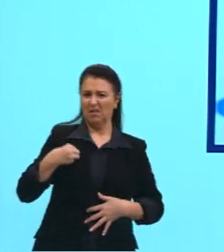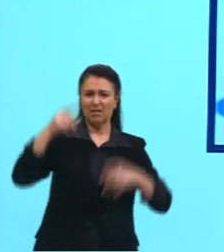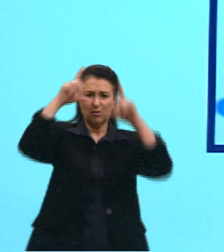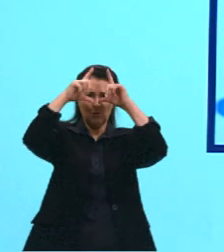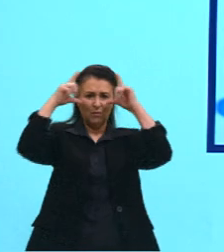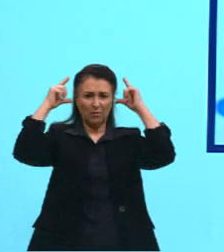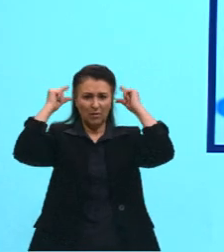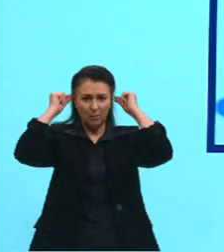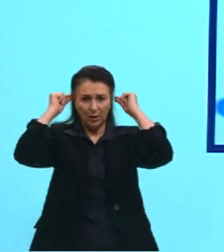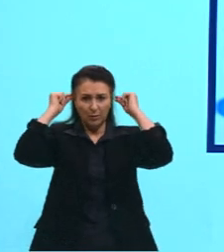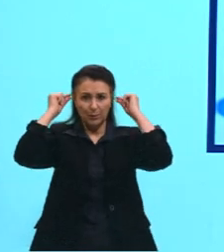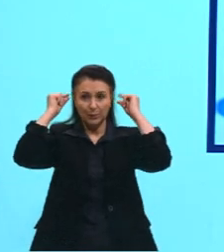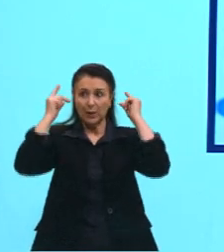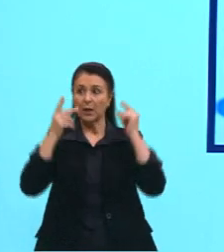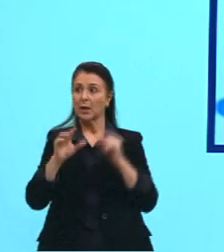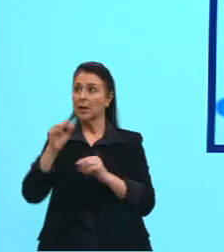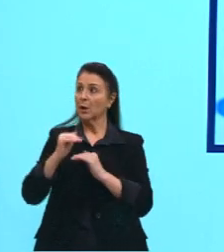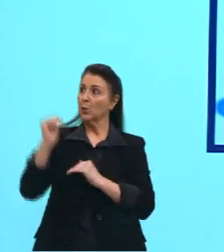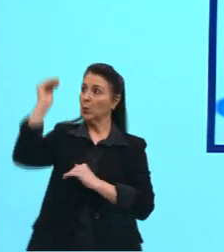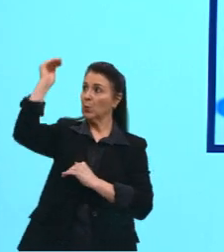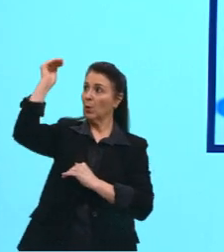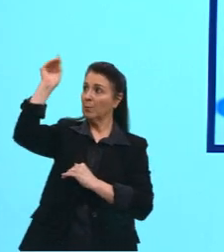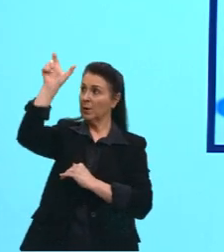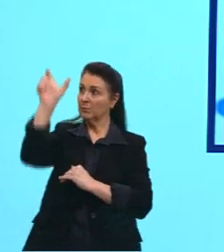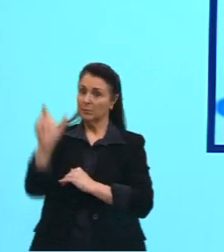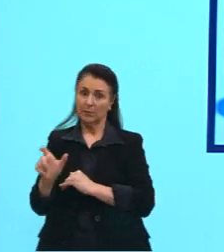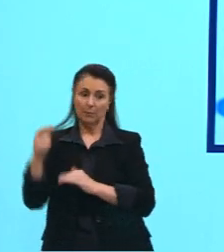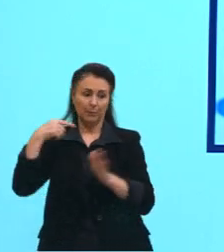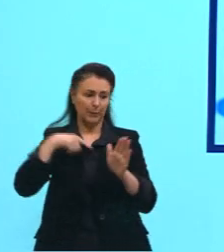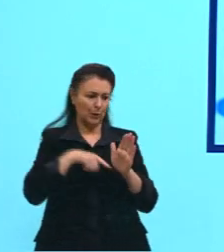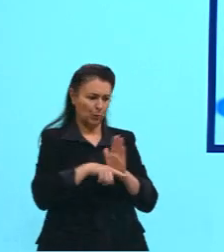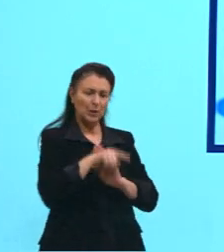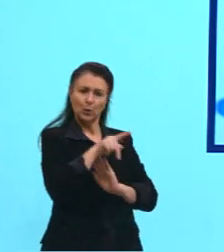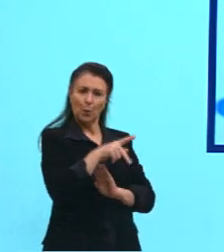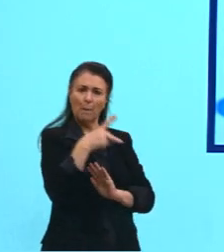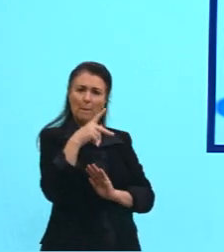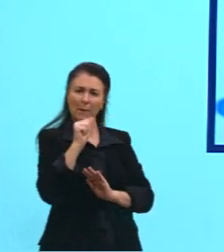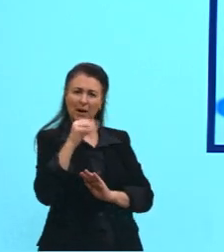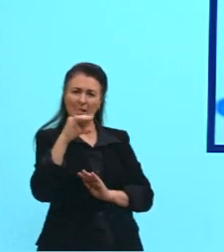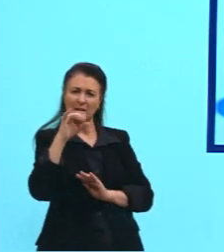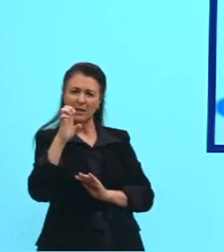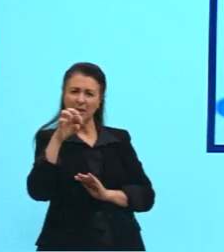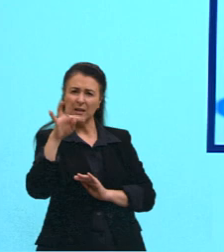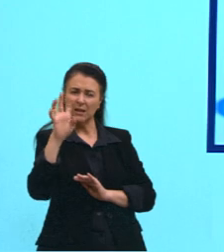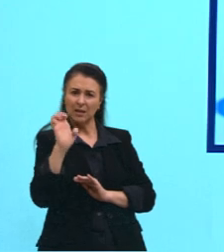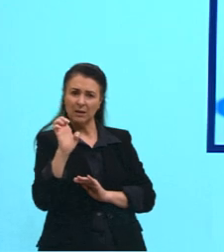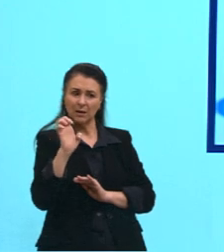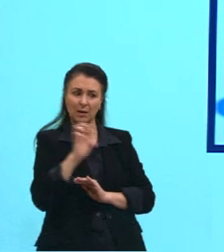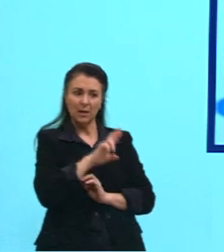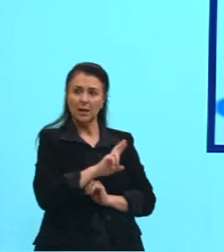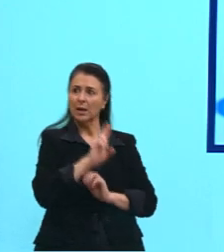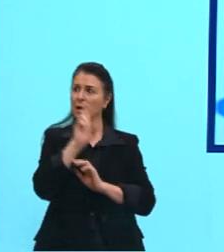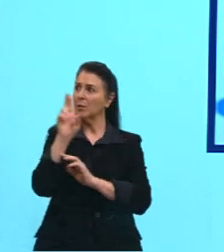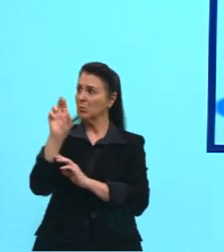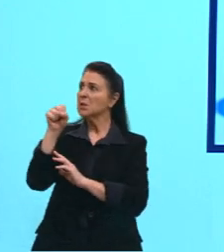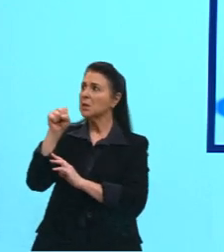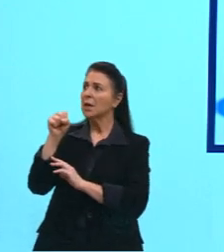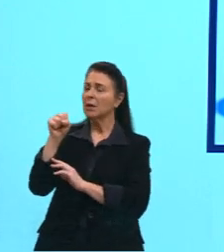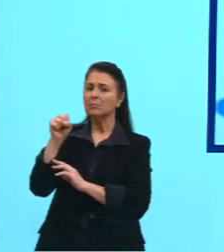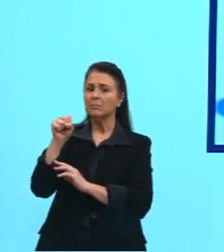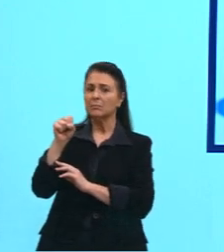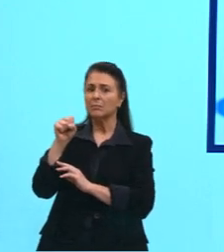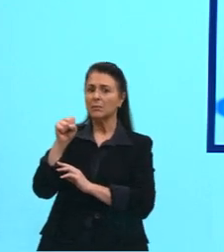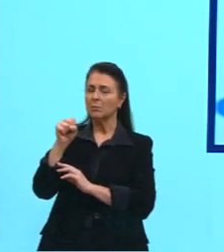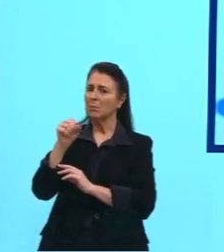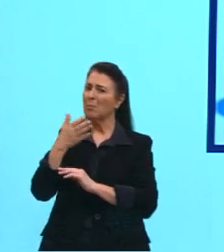e ele pergunta para criança o senhor é paciente e a criança responde costumo ser